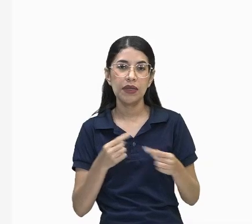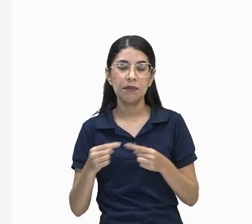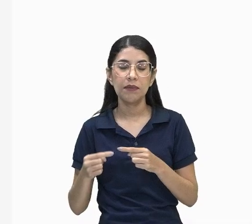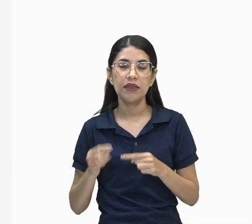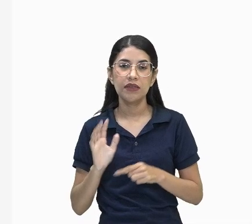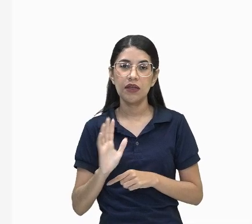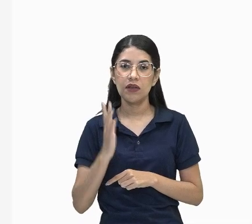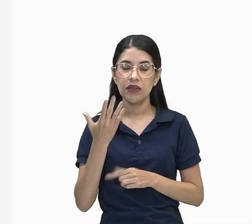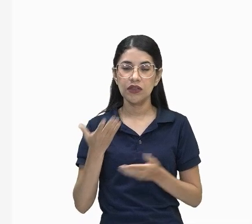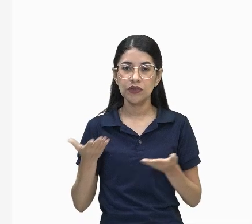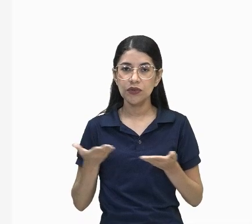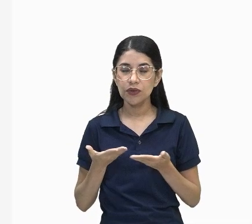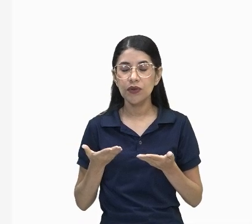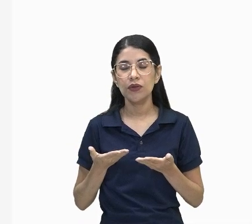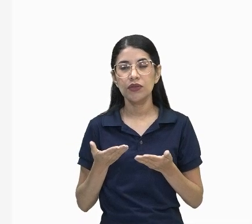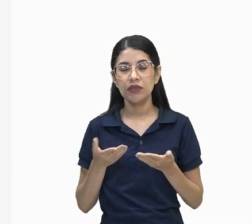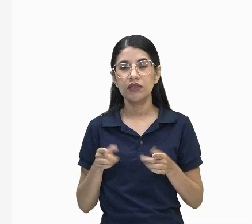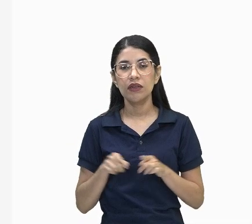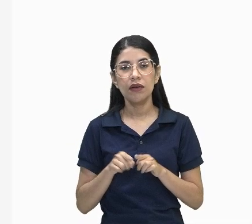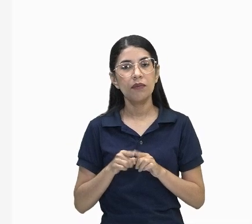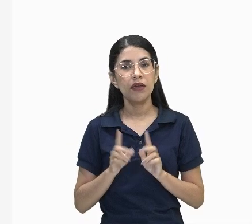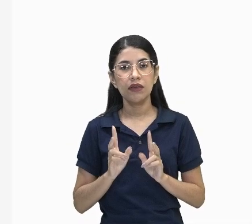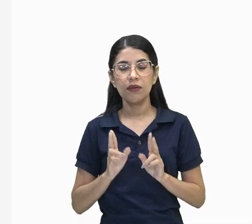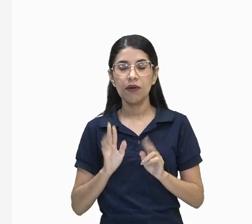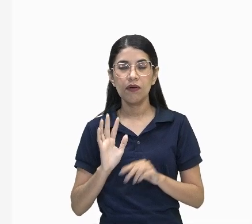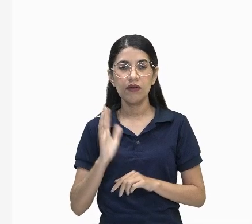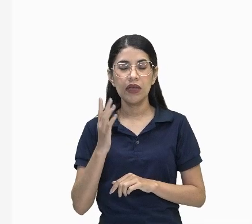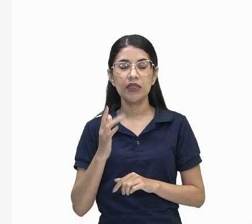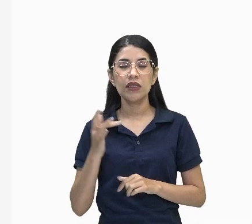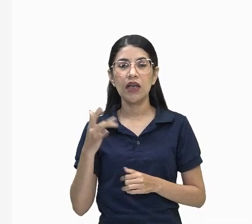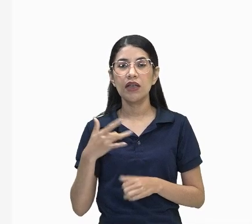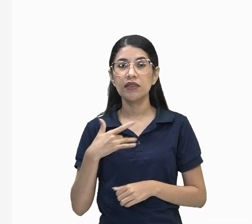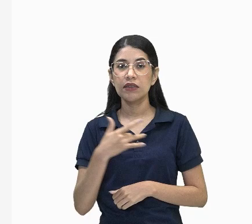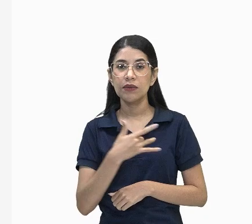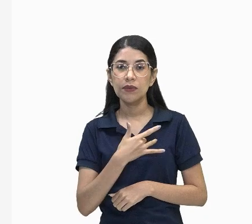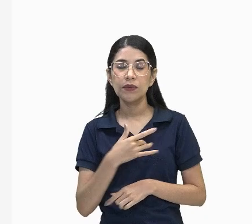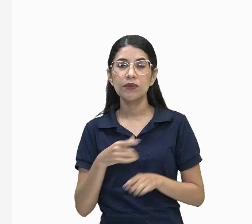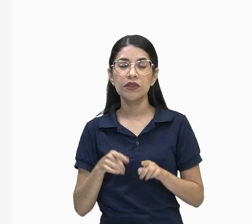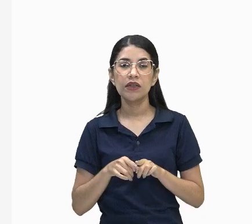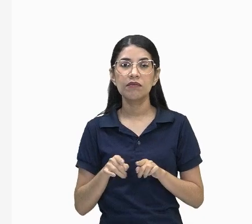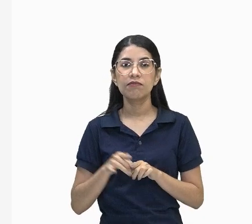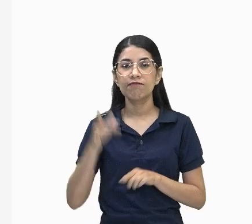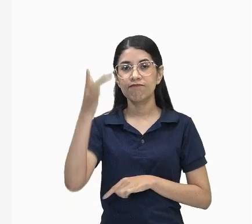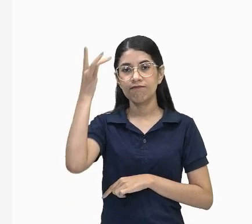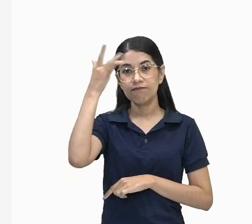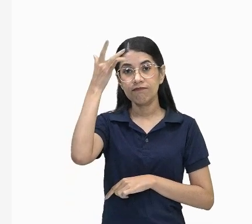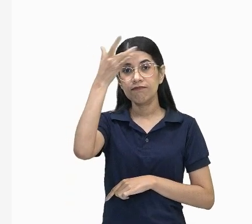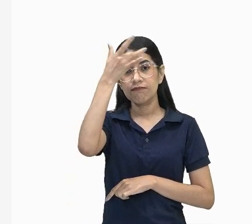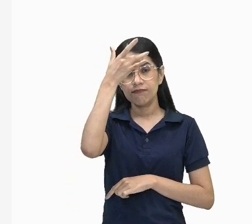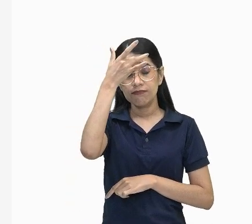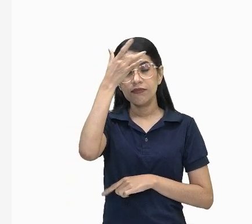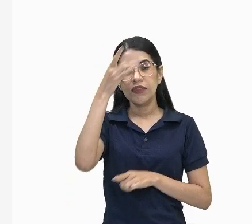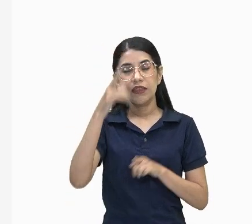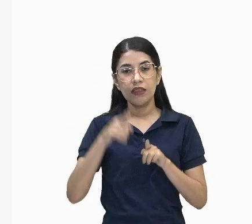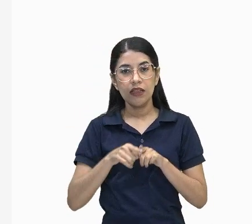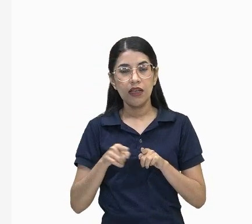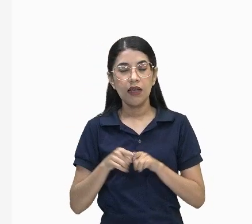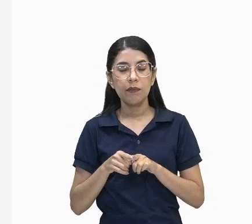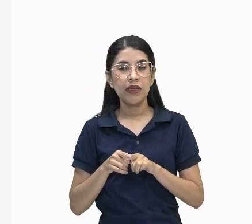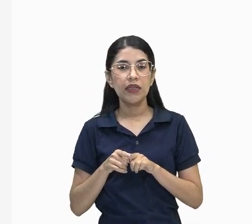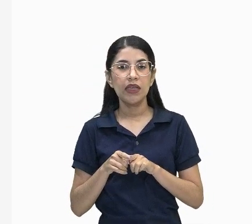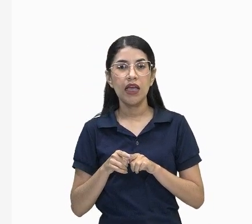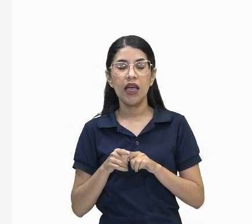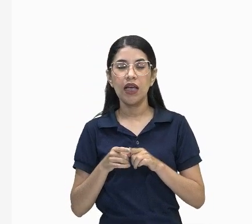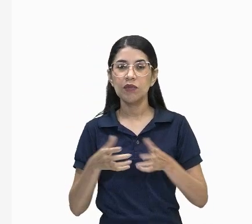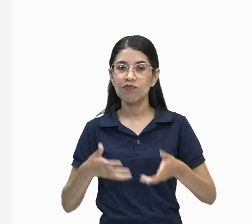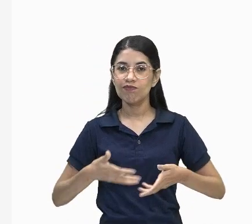da contemporaneidade de hoje, né? Sobre o quê? Sobre a saúde mental, sobre a